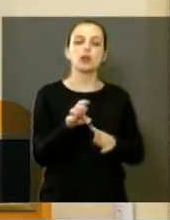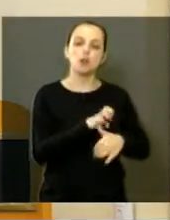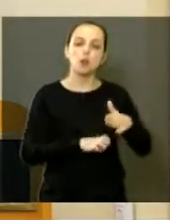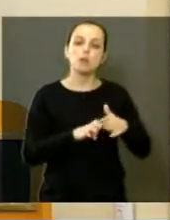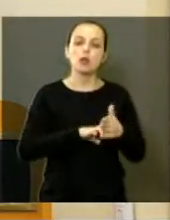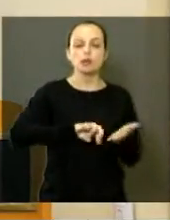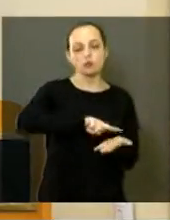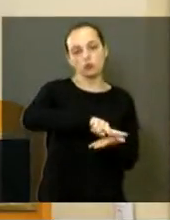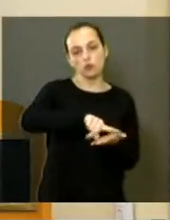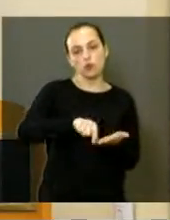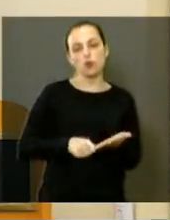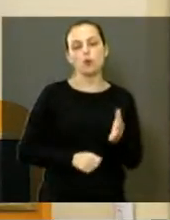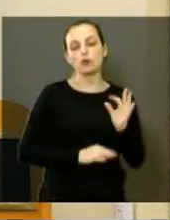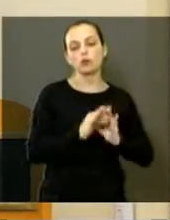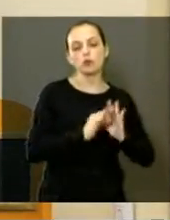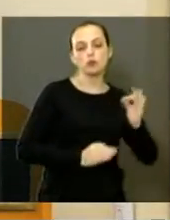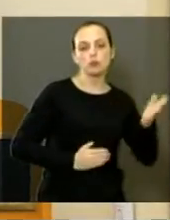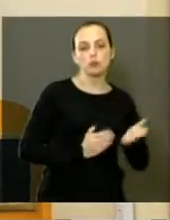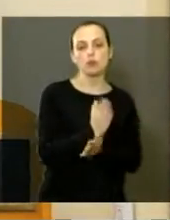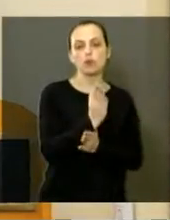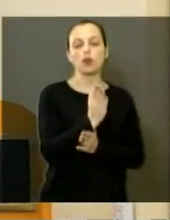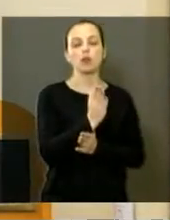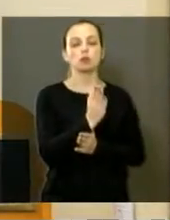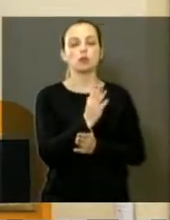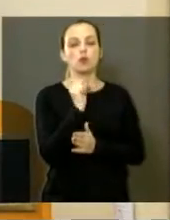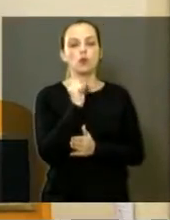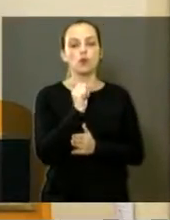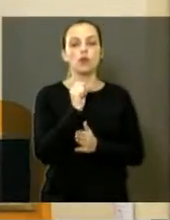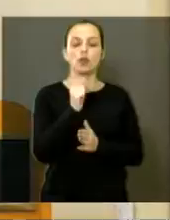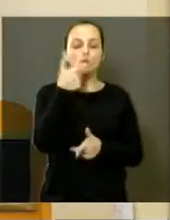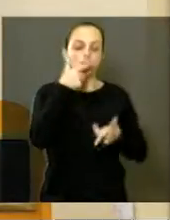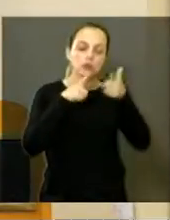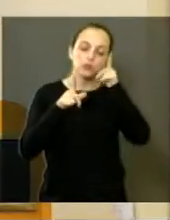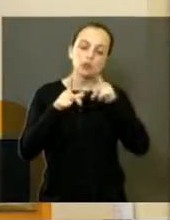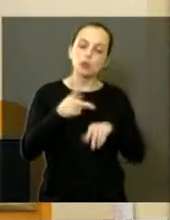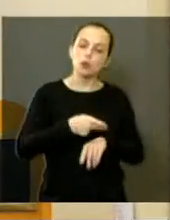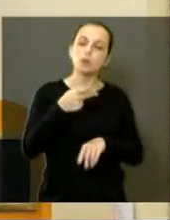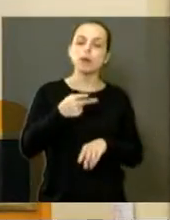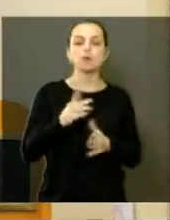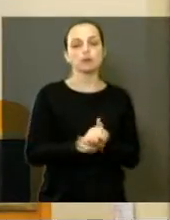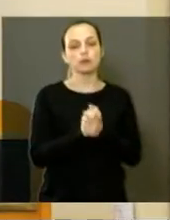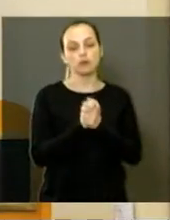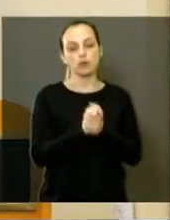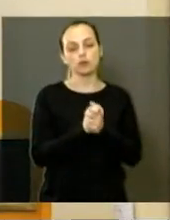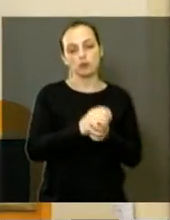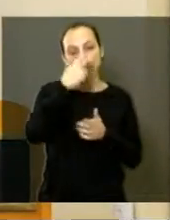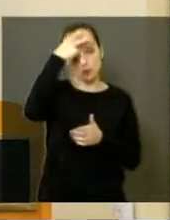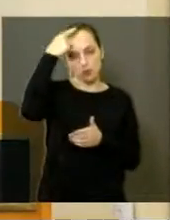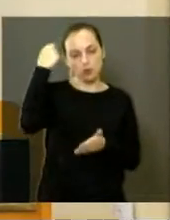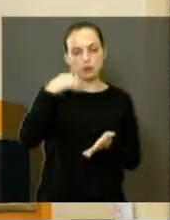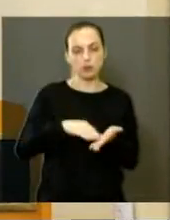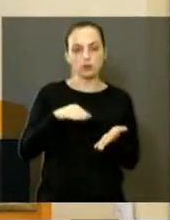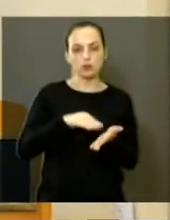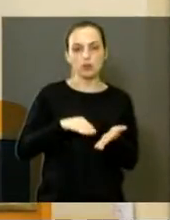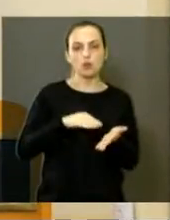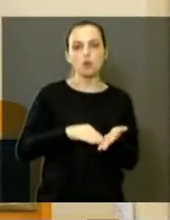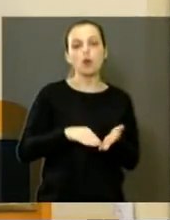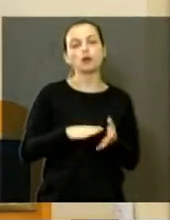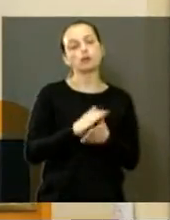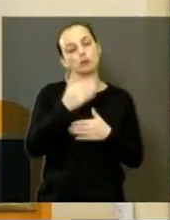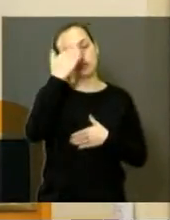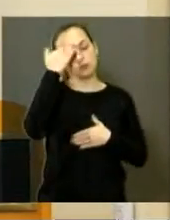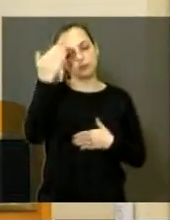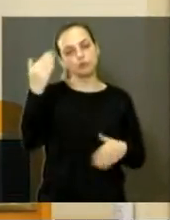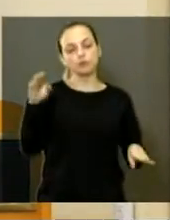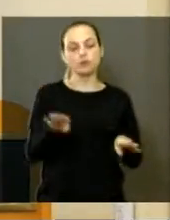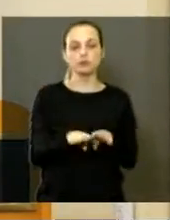projeto foi aprovado e contemplado com essa premiação. Então, parabéns ao prefeito, ao secretário Fernando Guzzi. A gente agradece